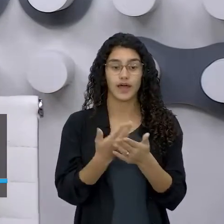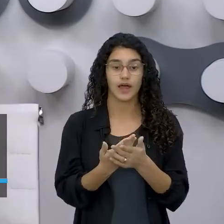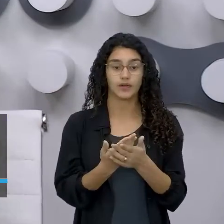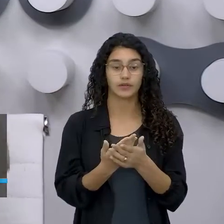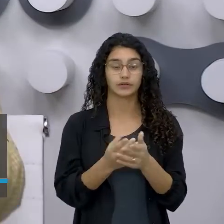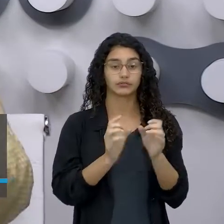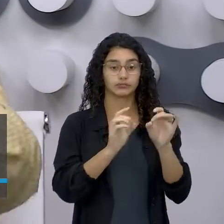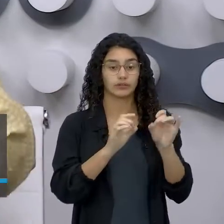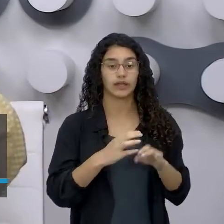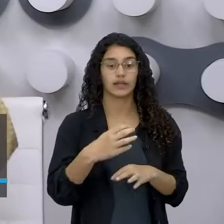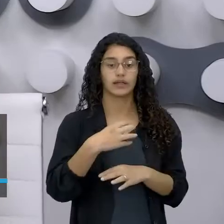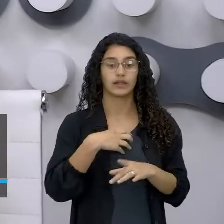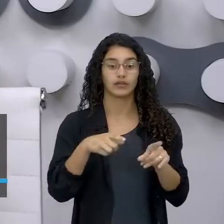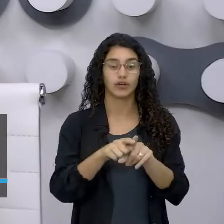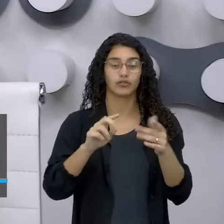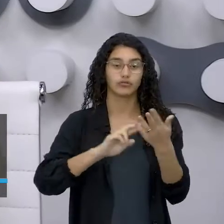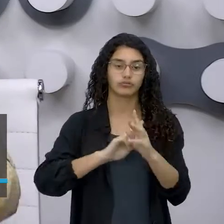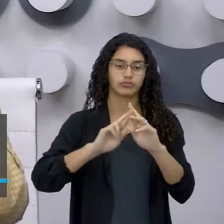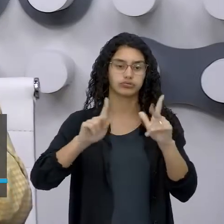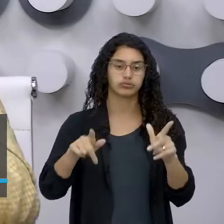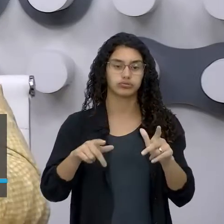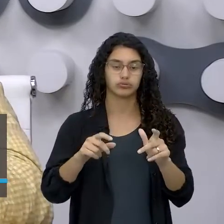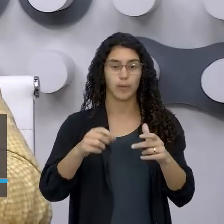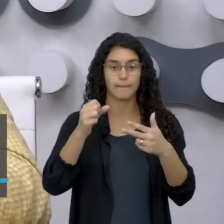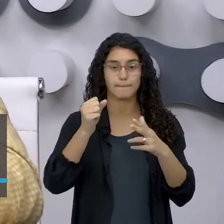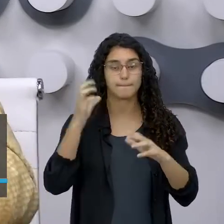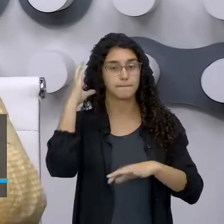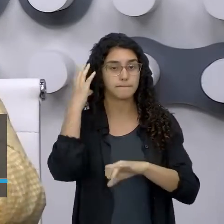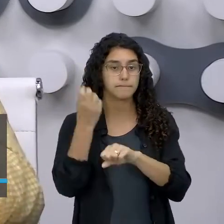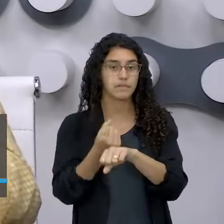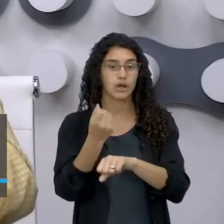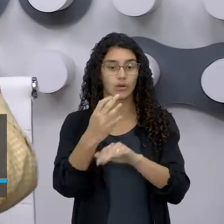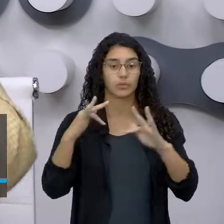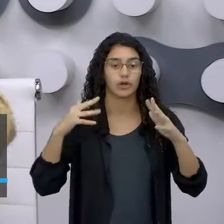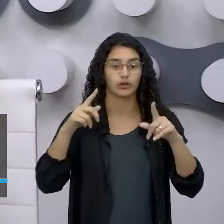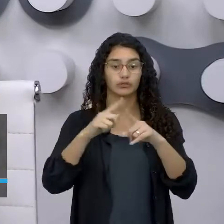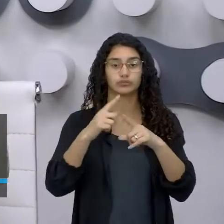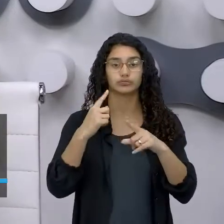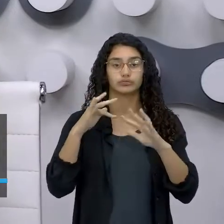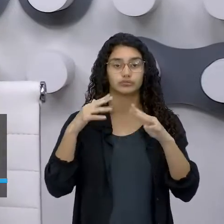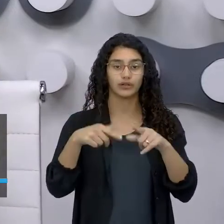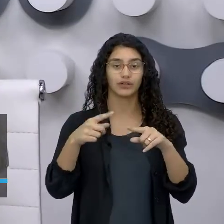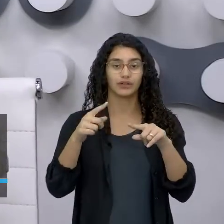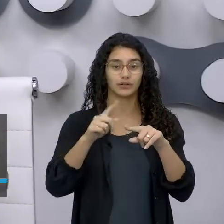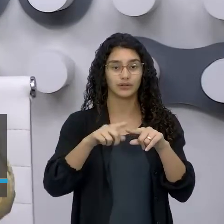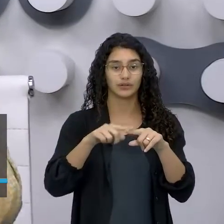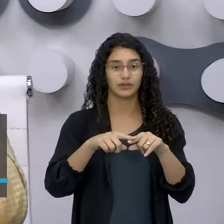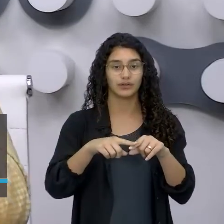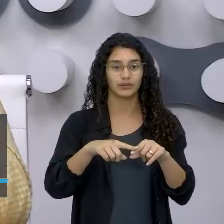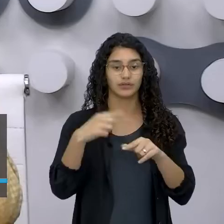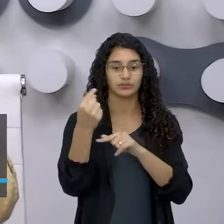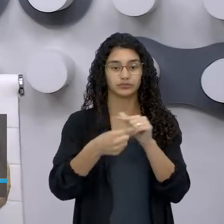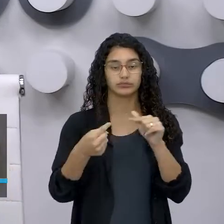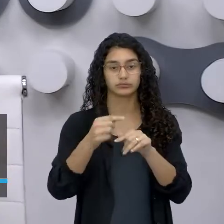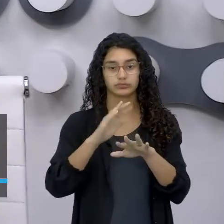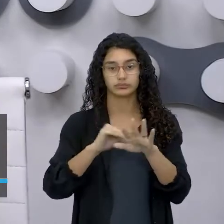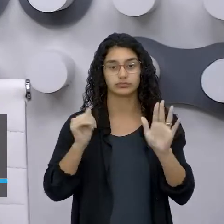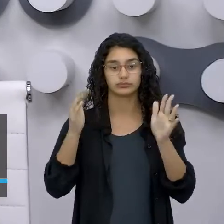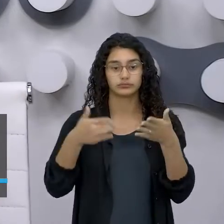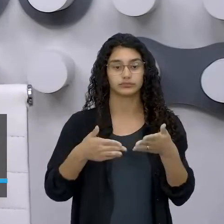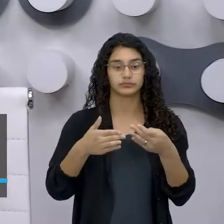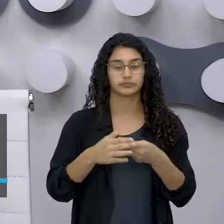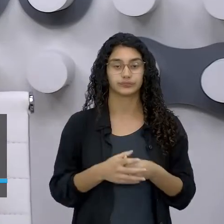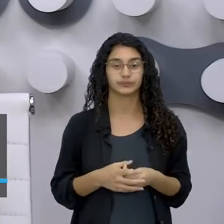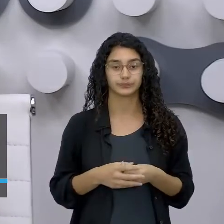uma espécie de cosplay de podcast, porque tudo é raiz, tudo é na raça. Eu chamo ele que é o